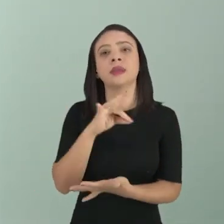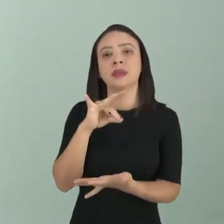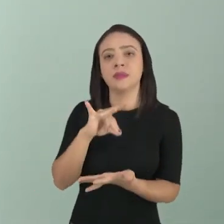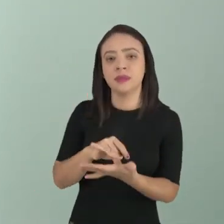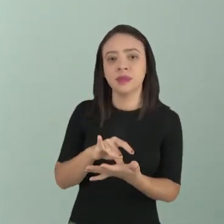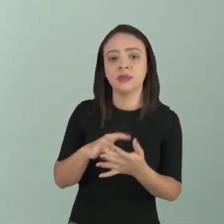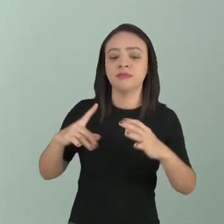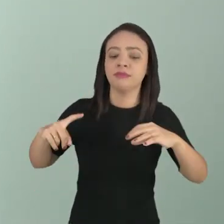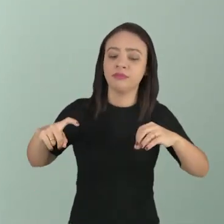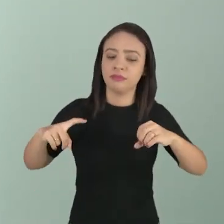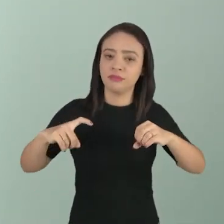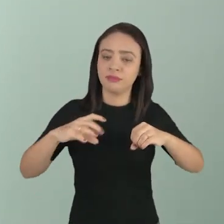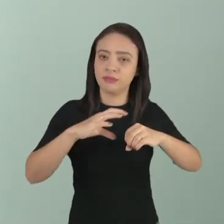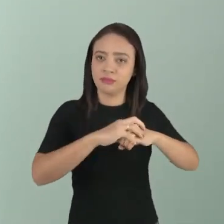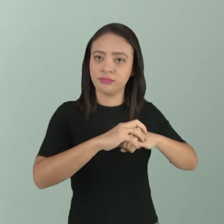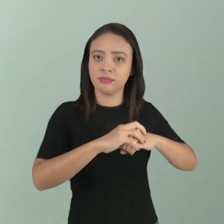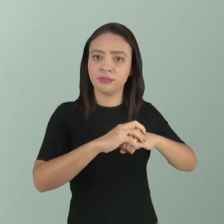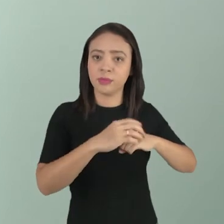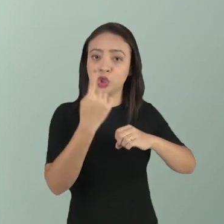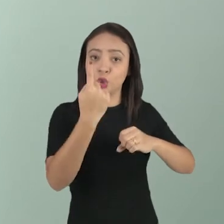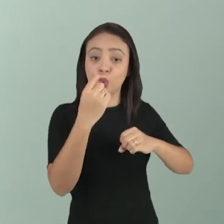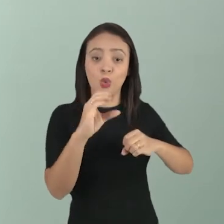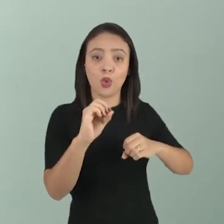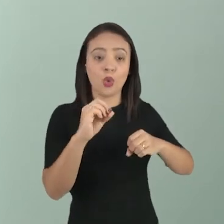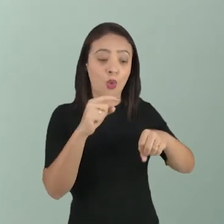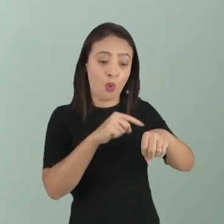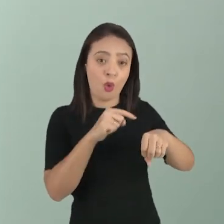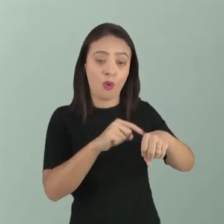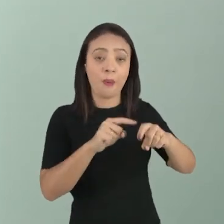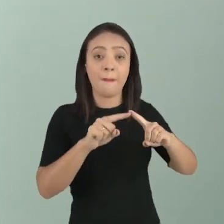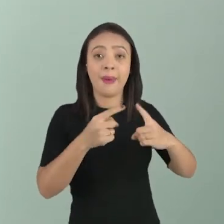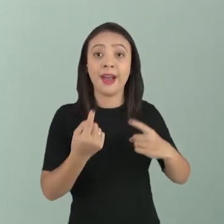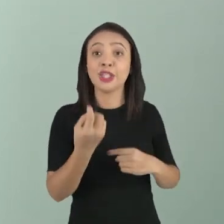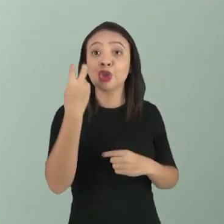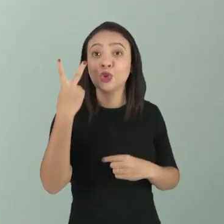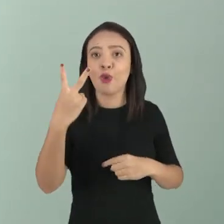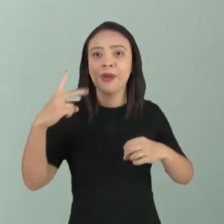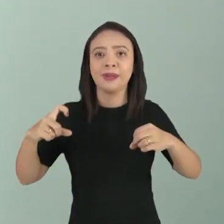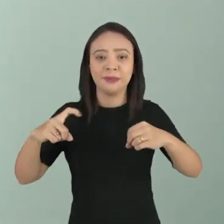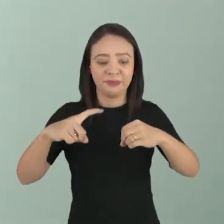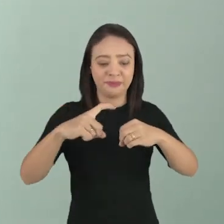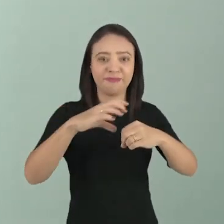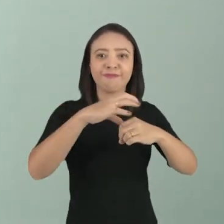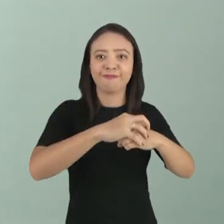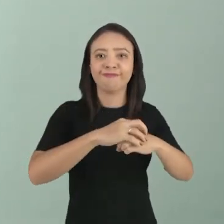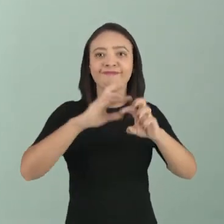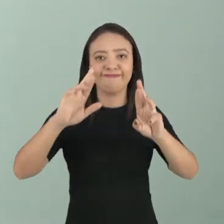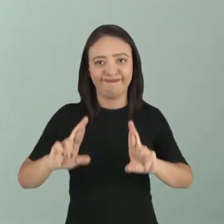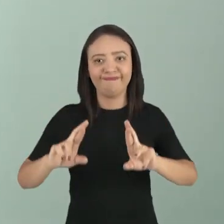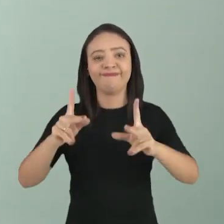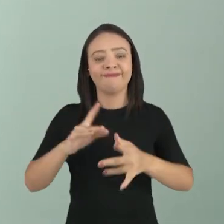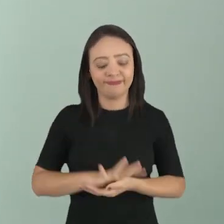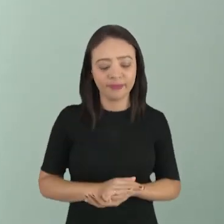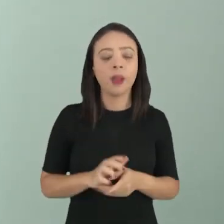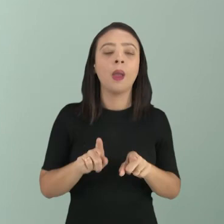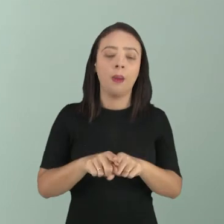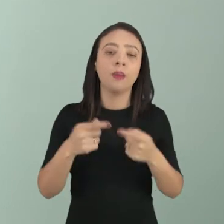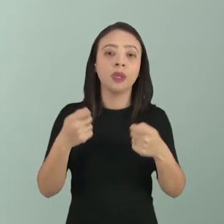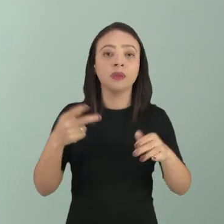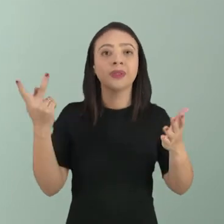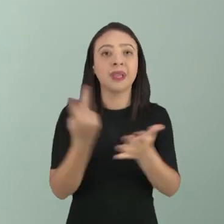a fecundação de um mesmo óvulo por 2 espermatozoides diferentes, tá? Ocorre